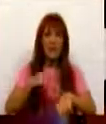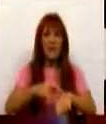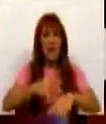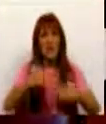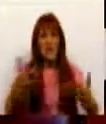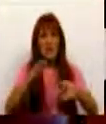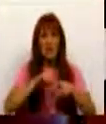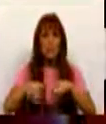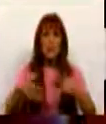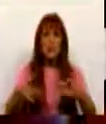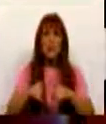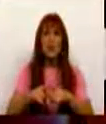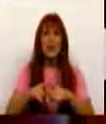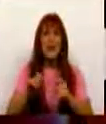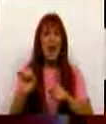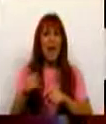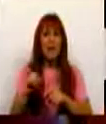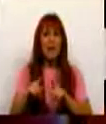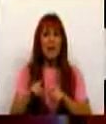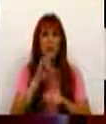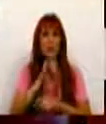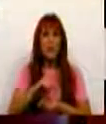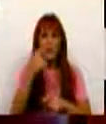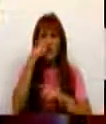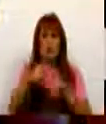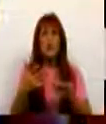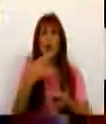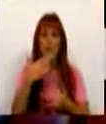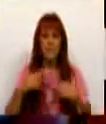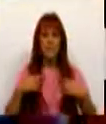desenvolvimento de um sistema rápido de alerta às populações. Muito obrigado.